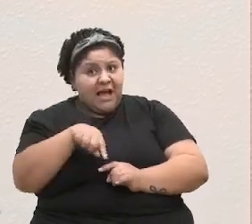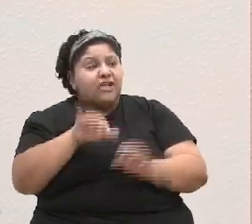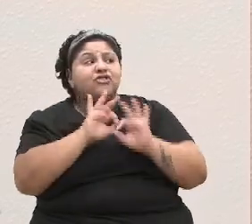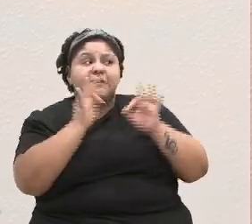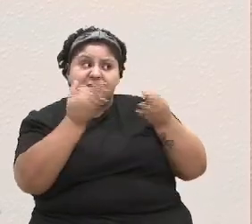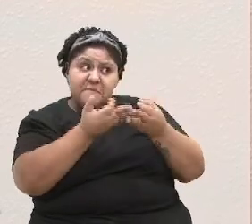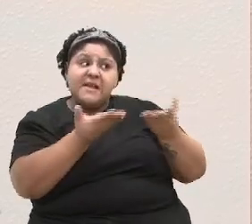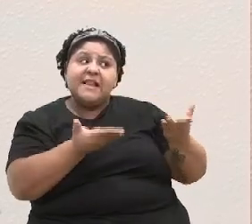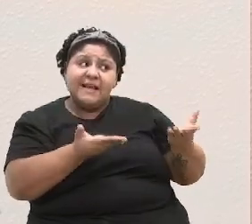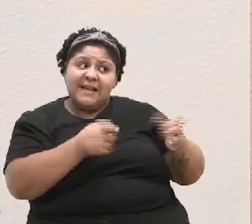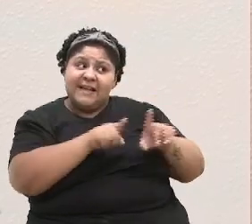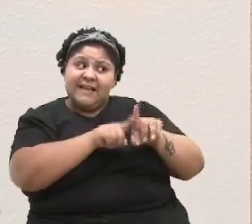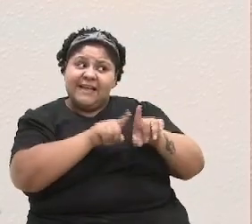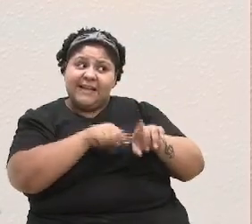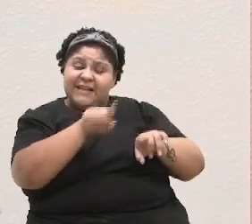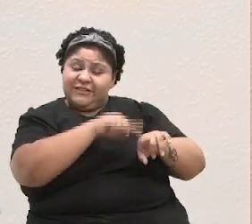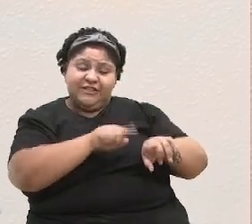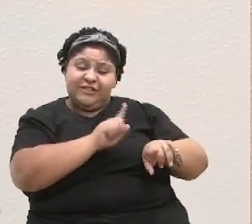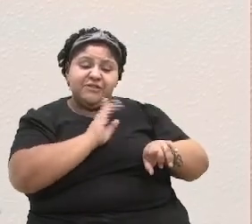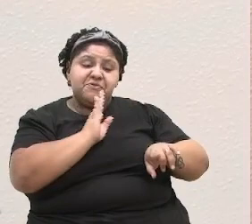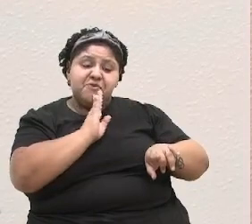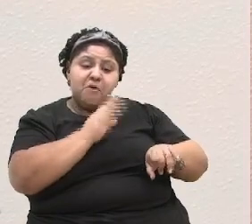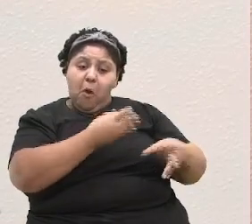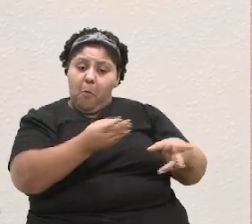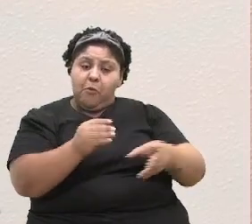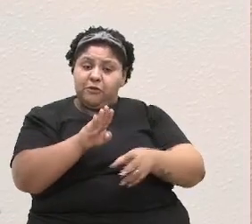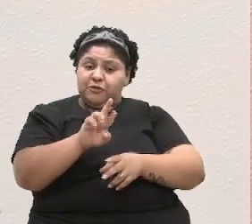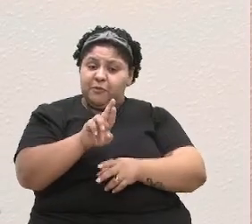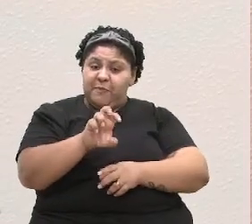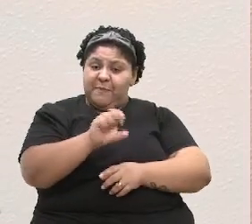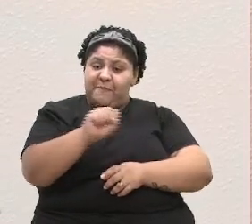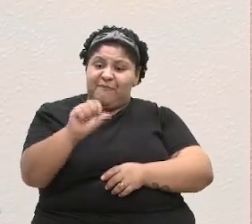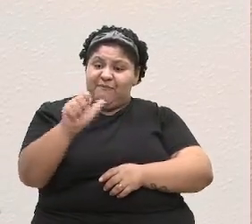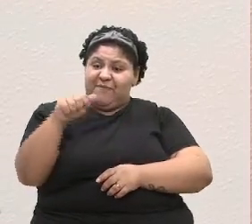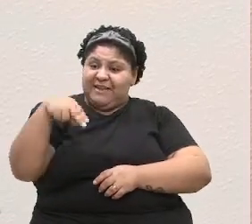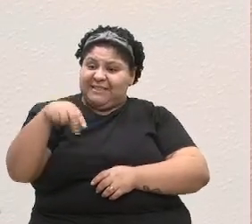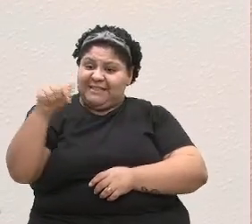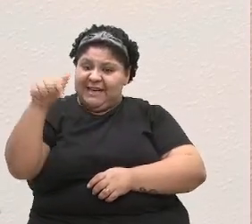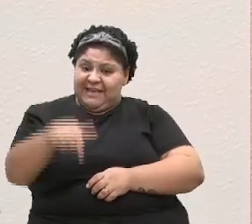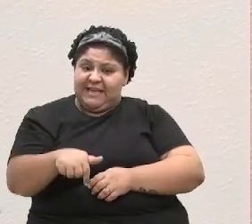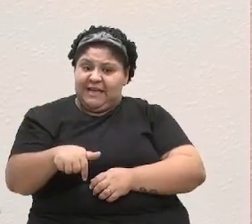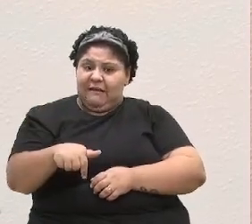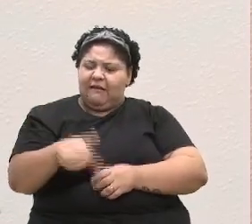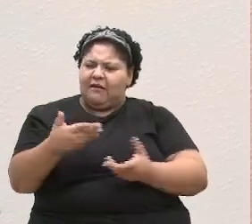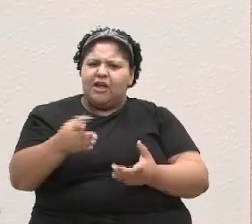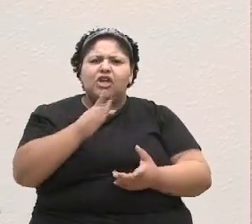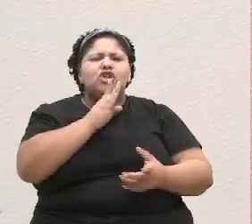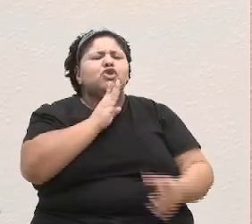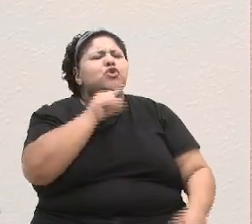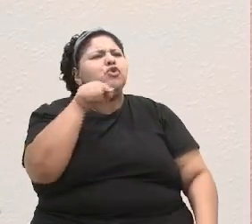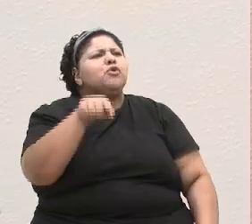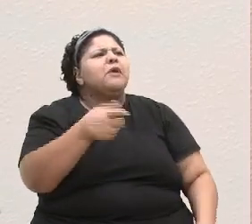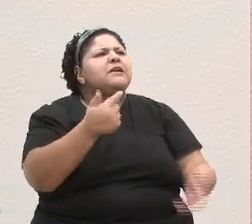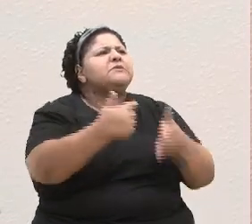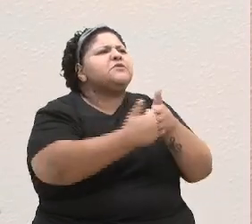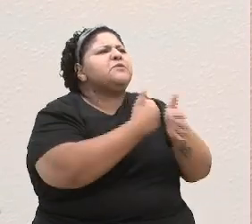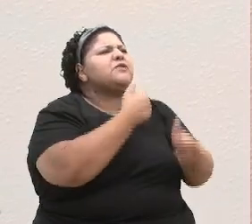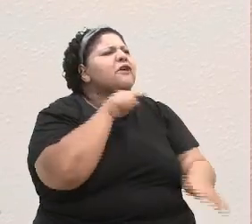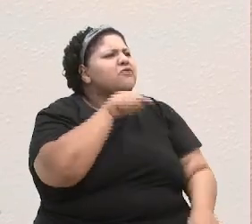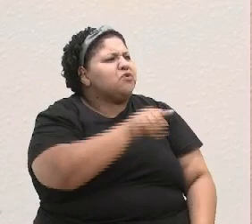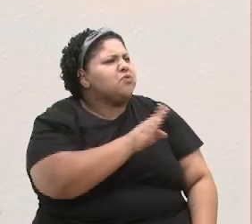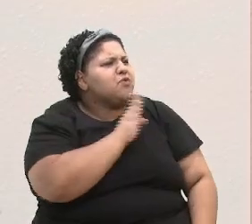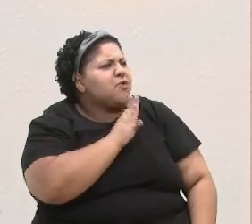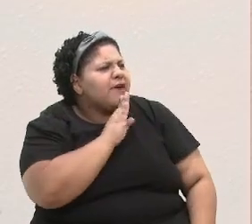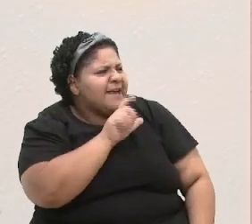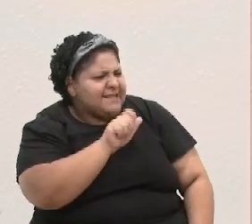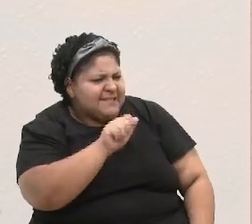mas a gente não se conhecia, são tantos Bressan, e muita gente me dizia, tu conhece o Ademir Bressan? E eu hoje tive o prazer de conhecer